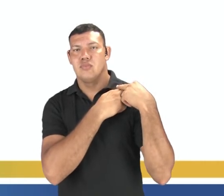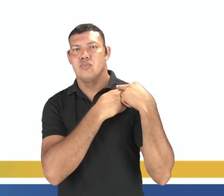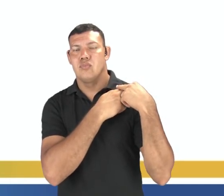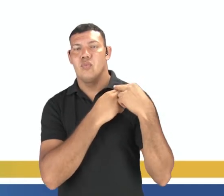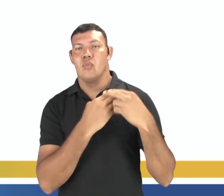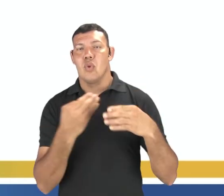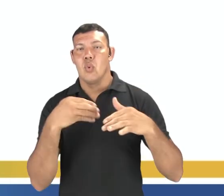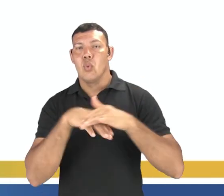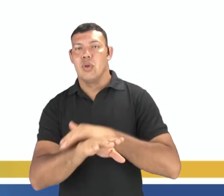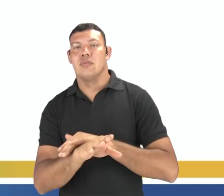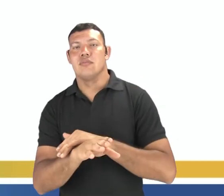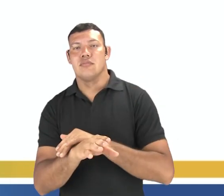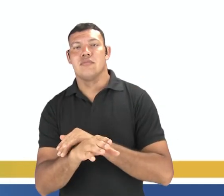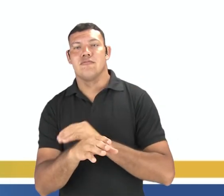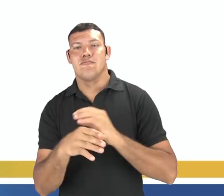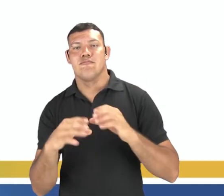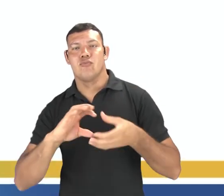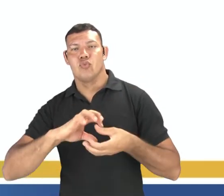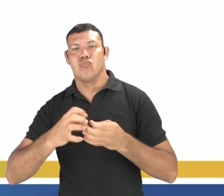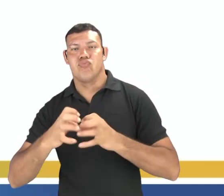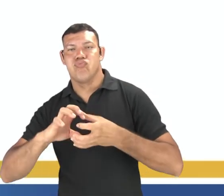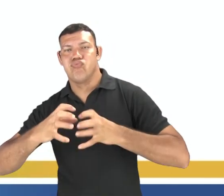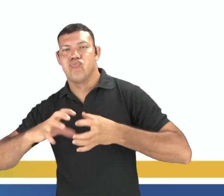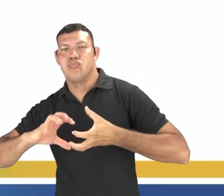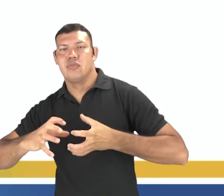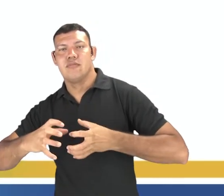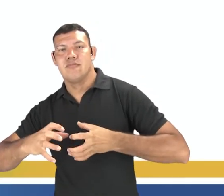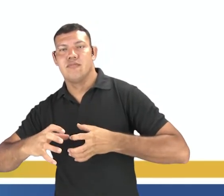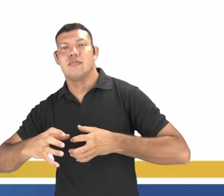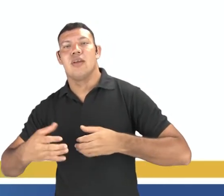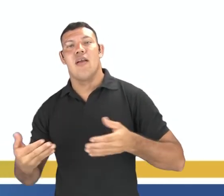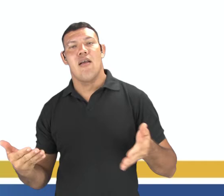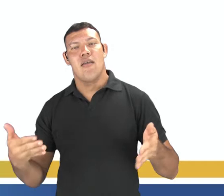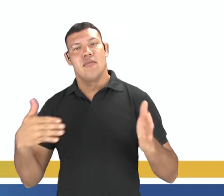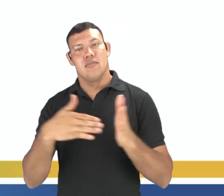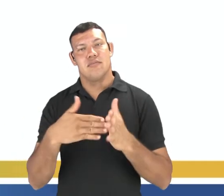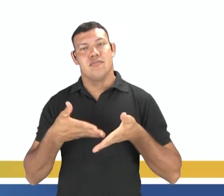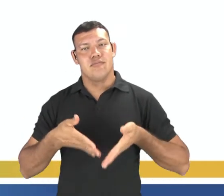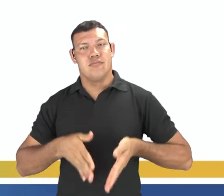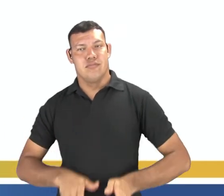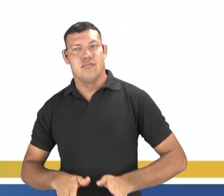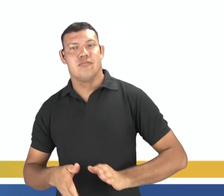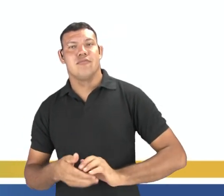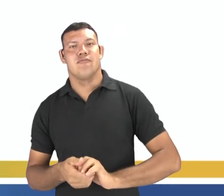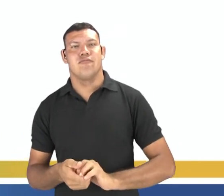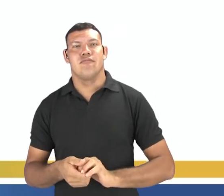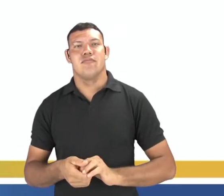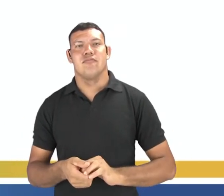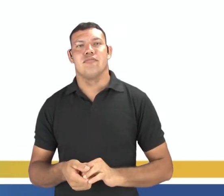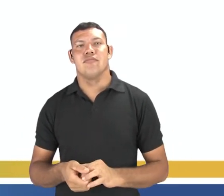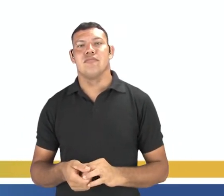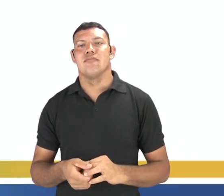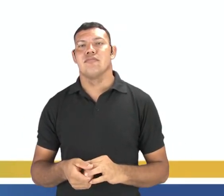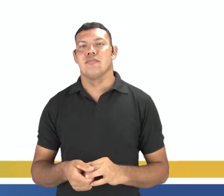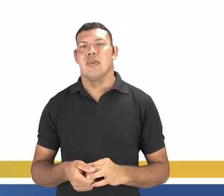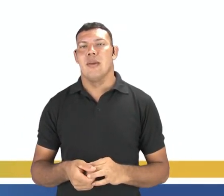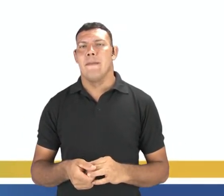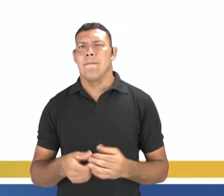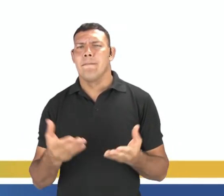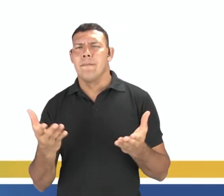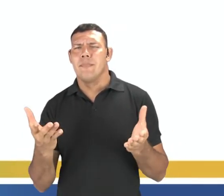embrião e mantê-lo durante todo o seu desenvolvimento, até o nascimento. Tem a forma de uma